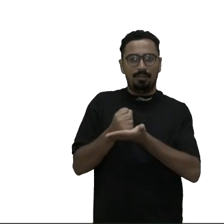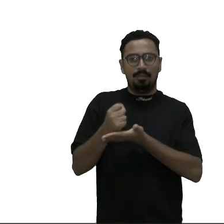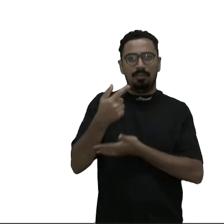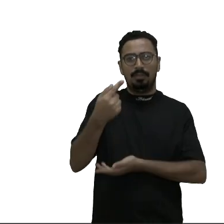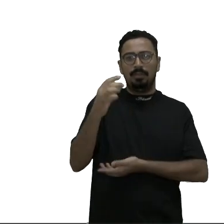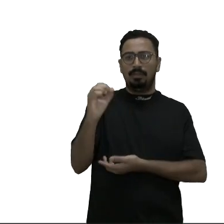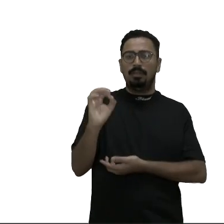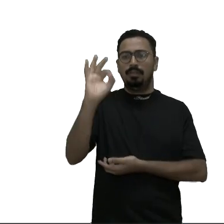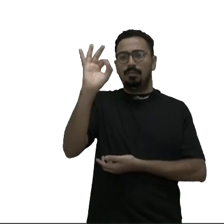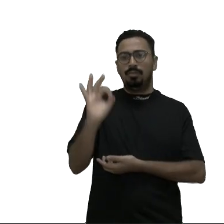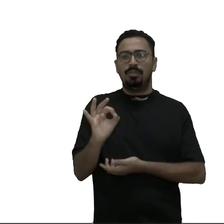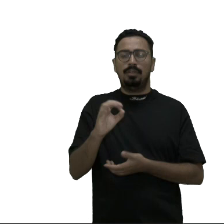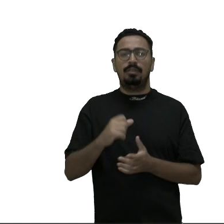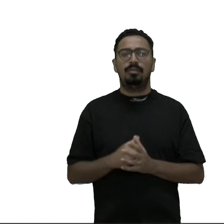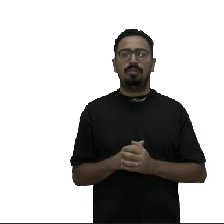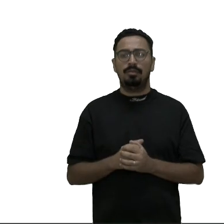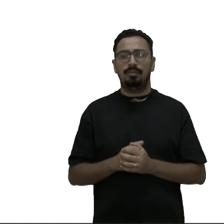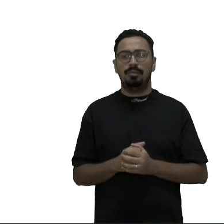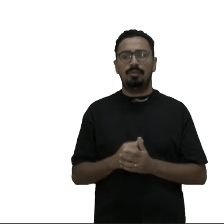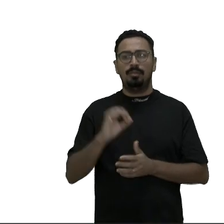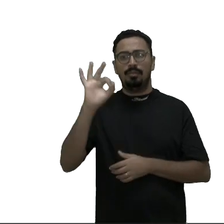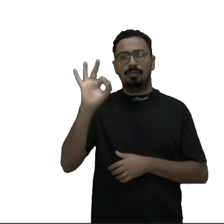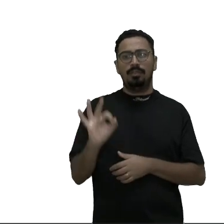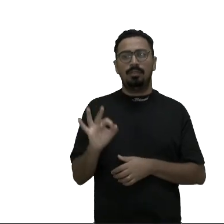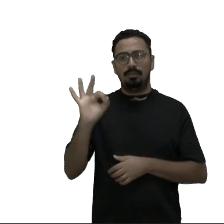70%, o percentual foi